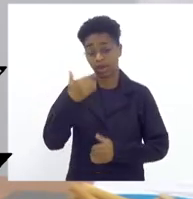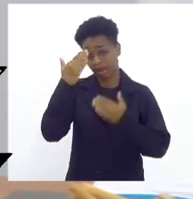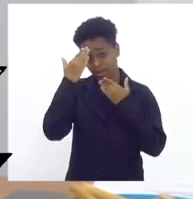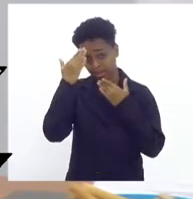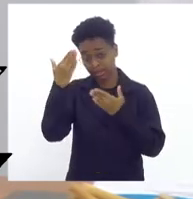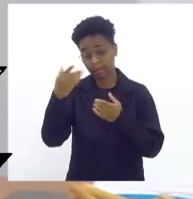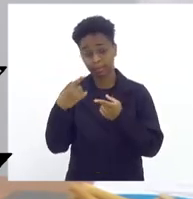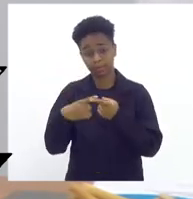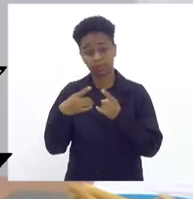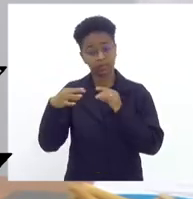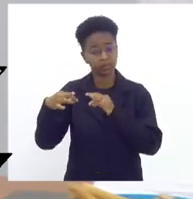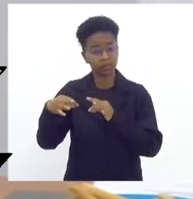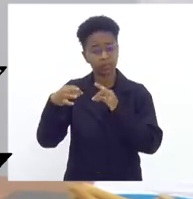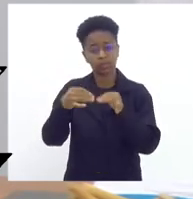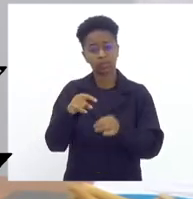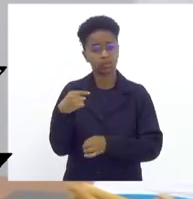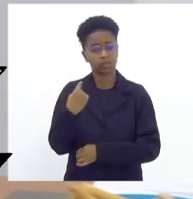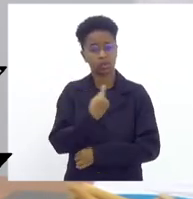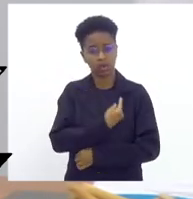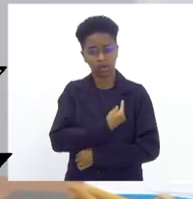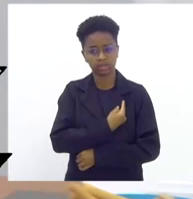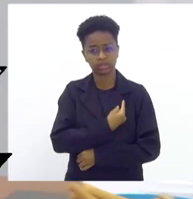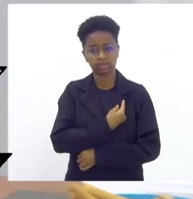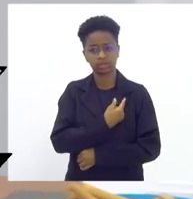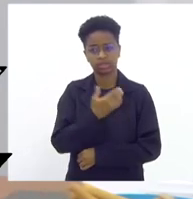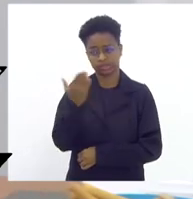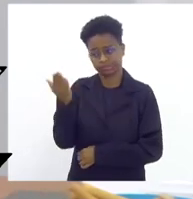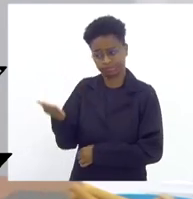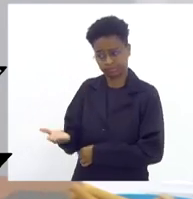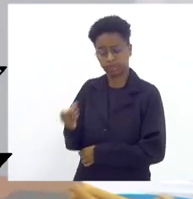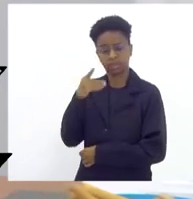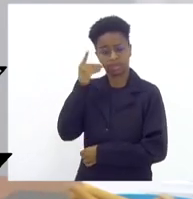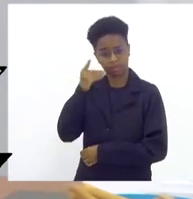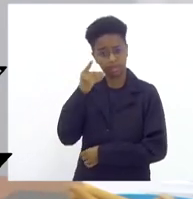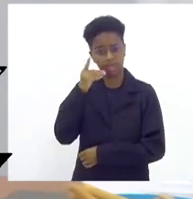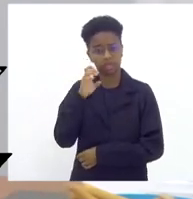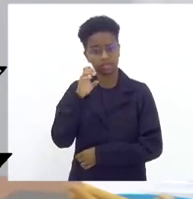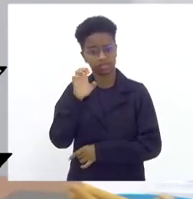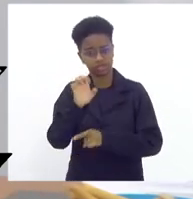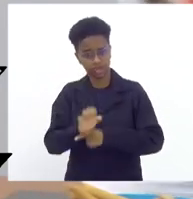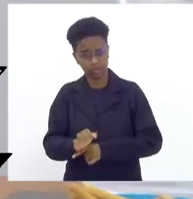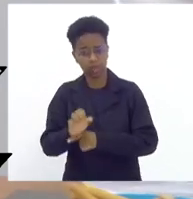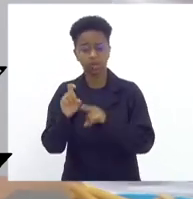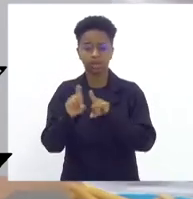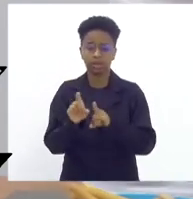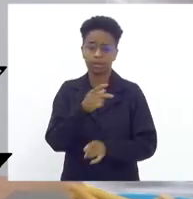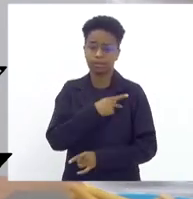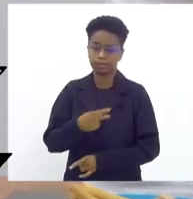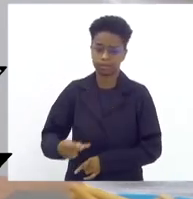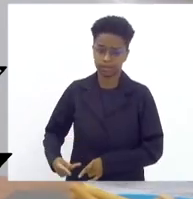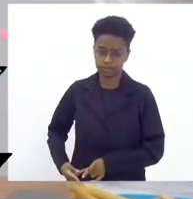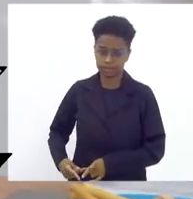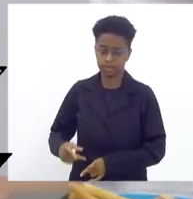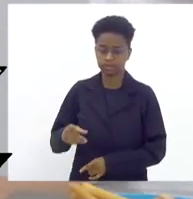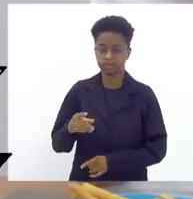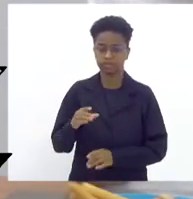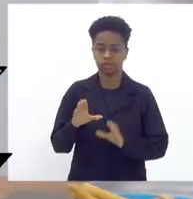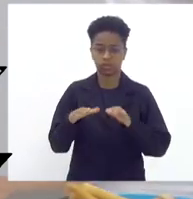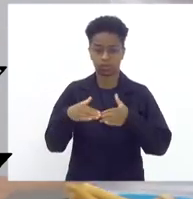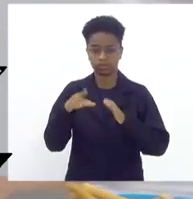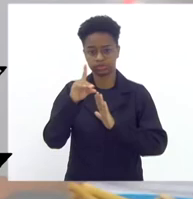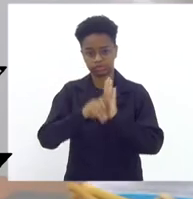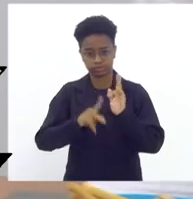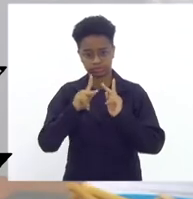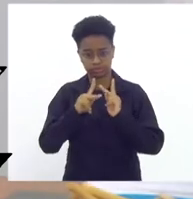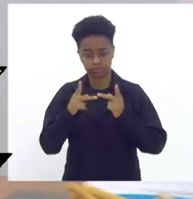para todos nós é uma deputada estadual muito conceituada nossa presidente da Comissão de Direitos Humanos dessa casa da